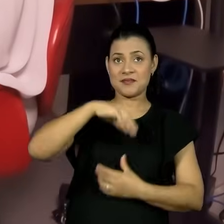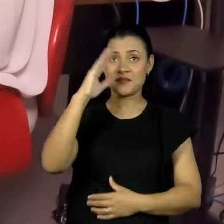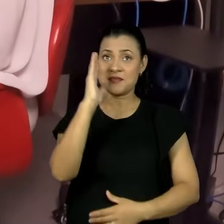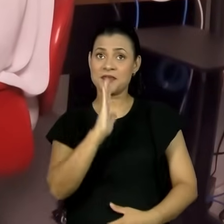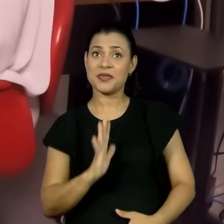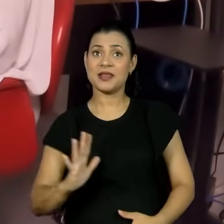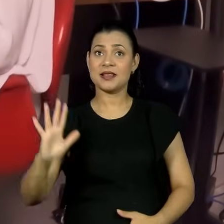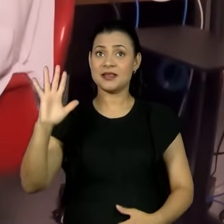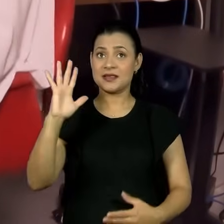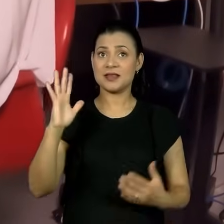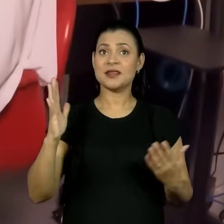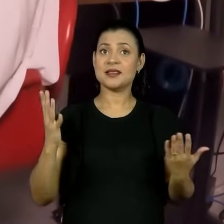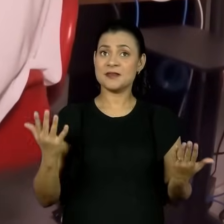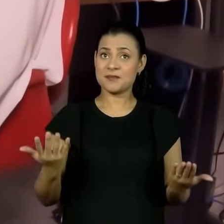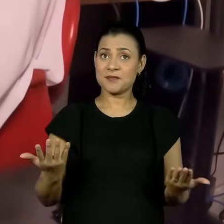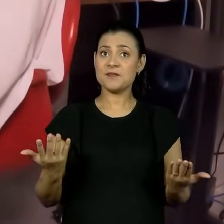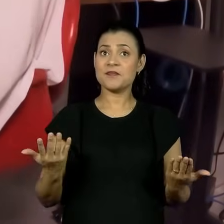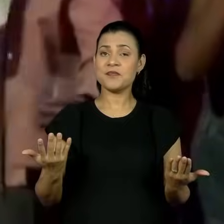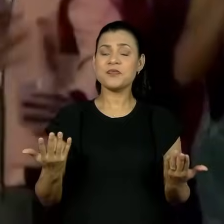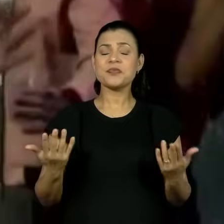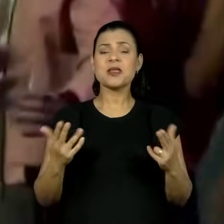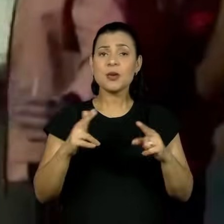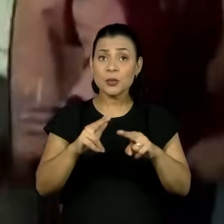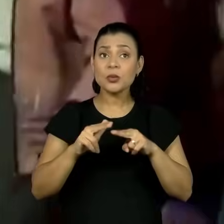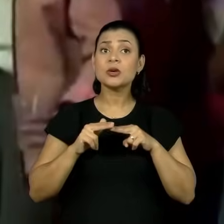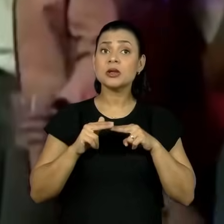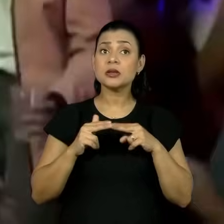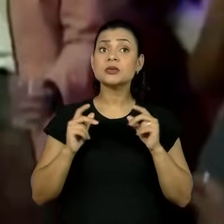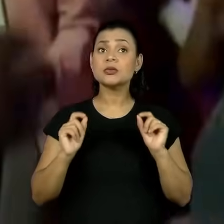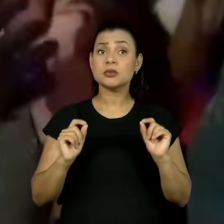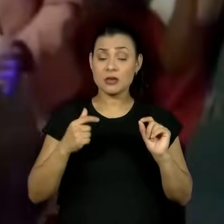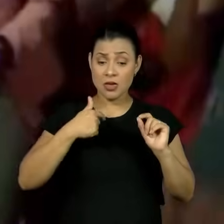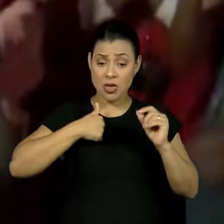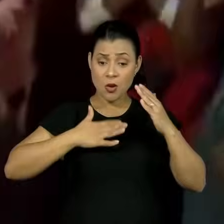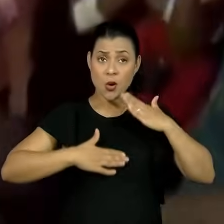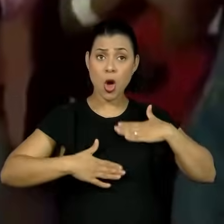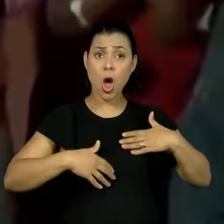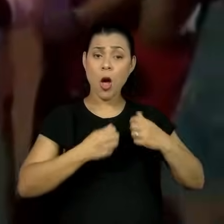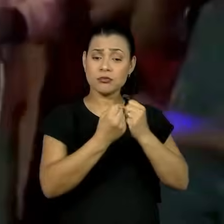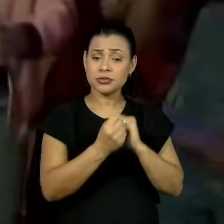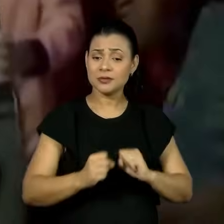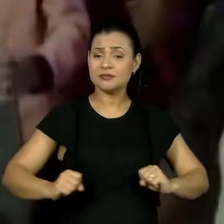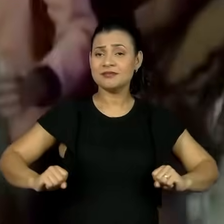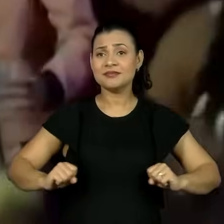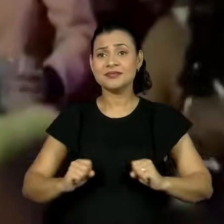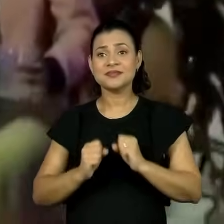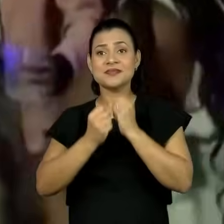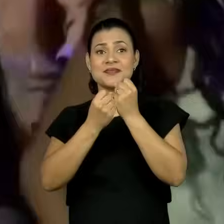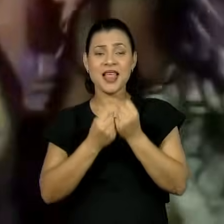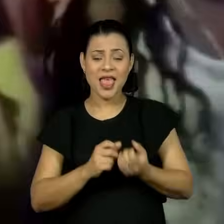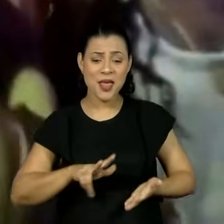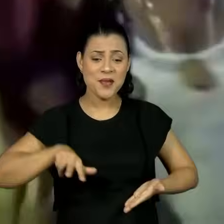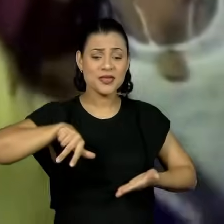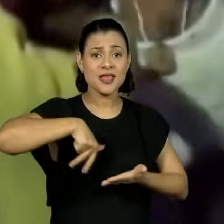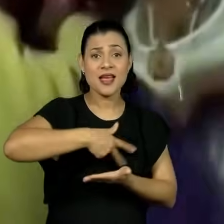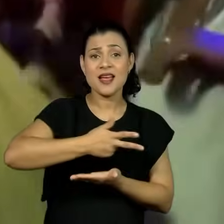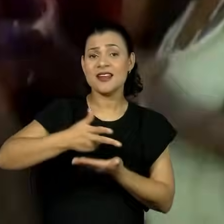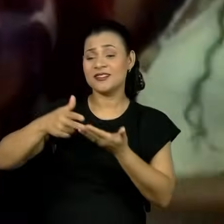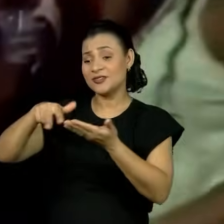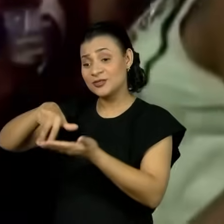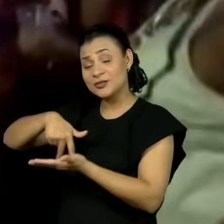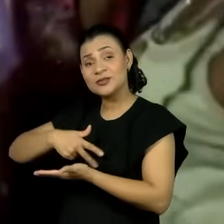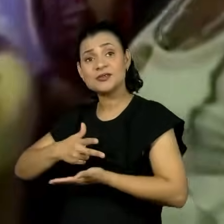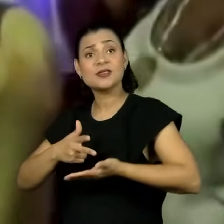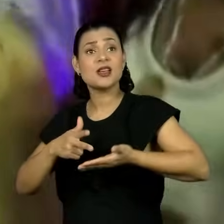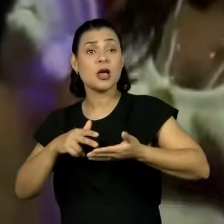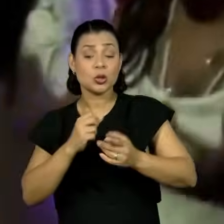dessa situação afrodiaspórica, como é um corpo que a nossa sociedade,